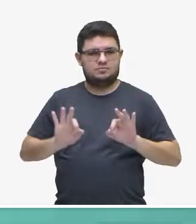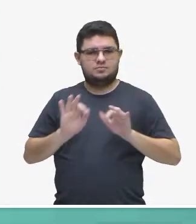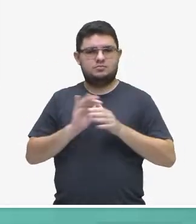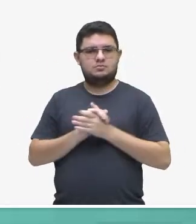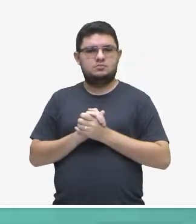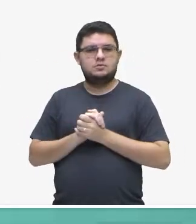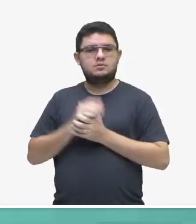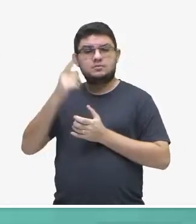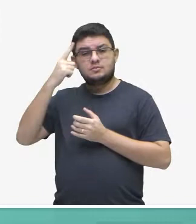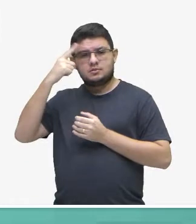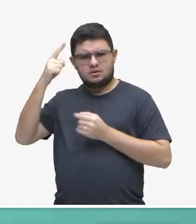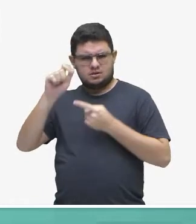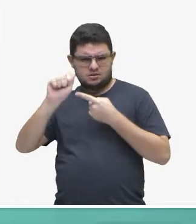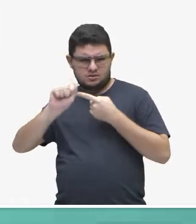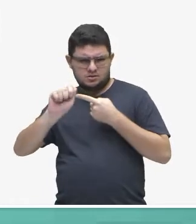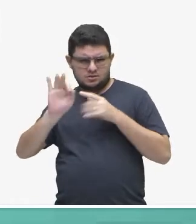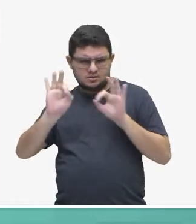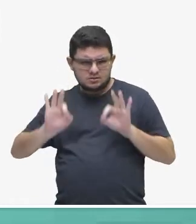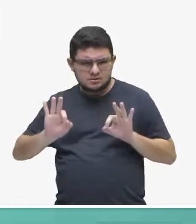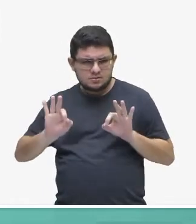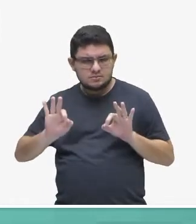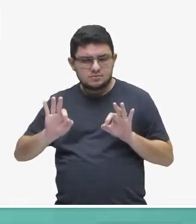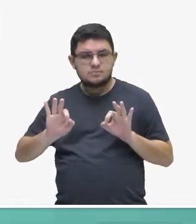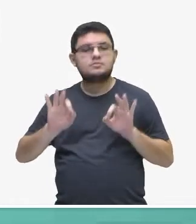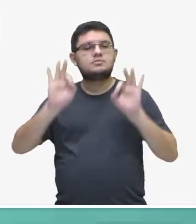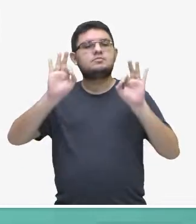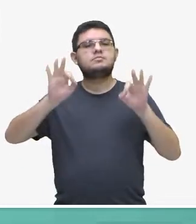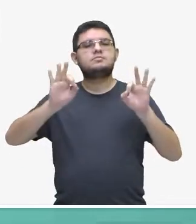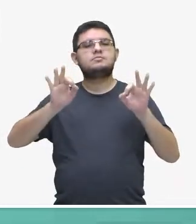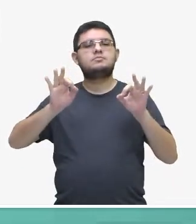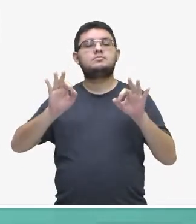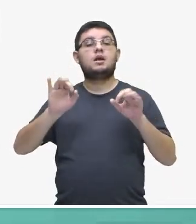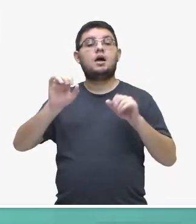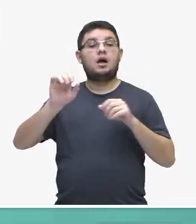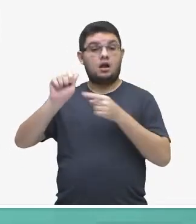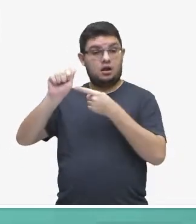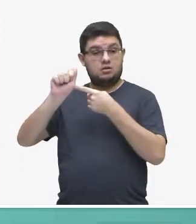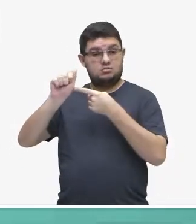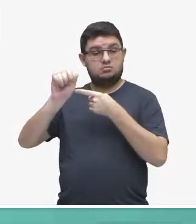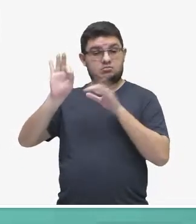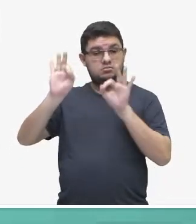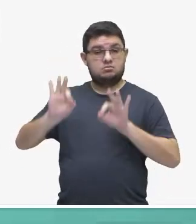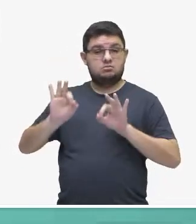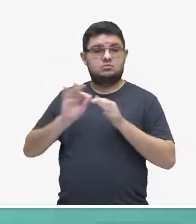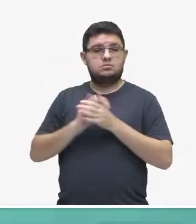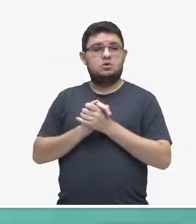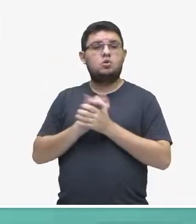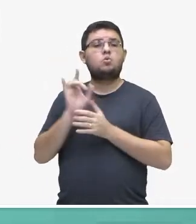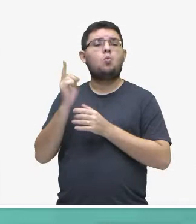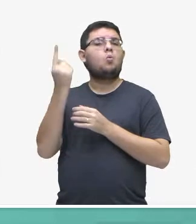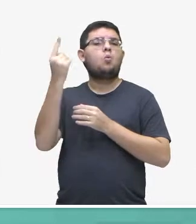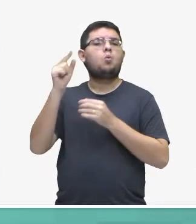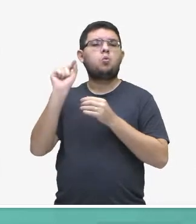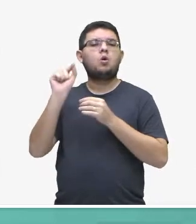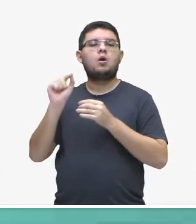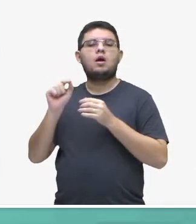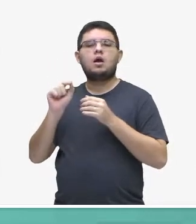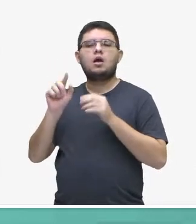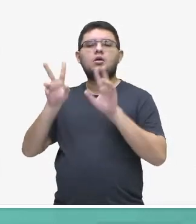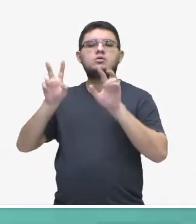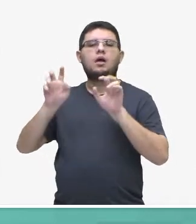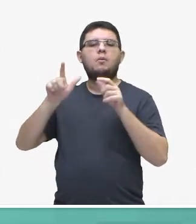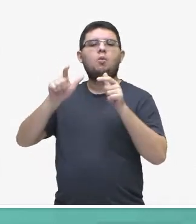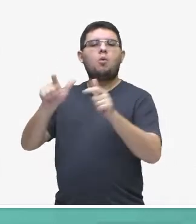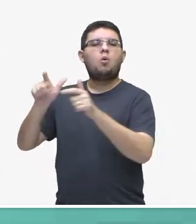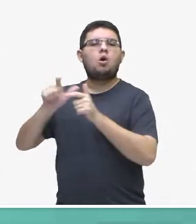mesmo? Vamos ver. E isso é a letra A, né? Como vocês podem observar, a única resposta que está falando sobre localização é